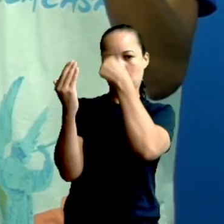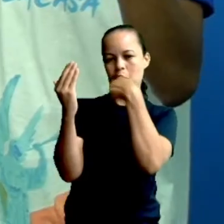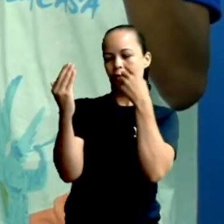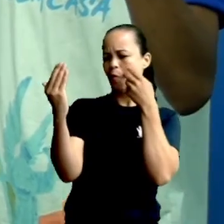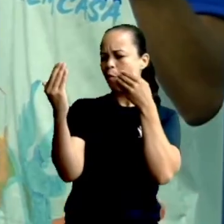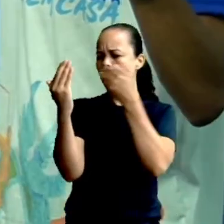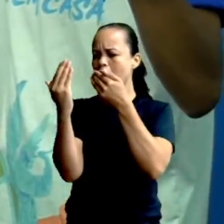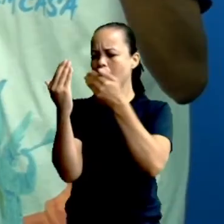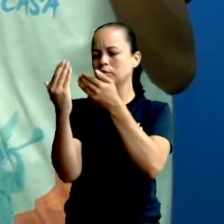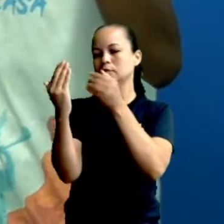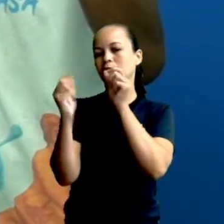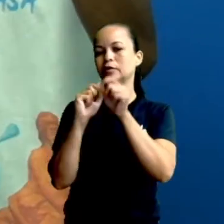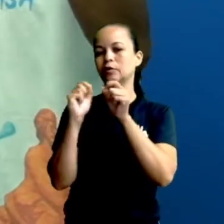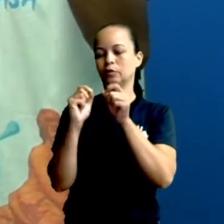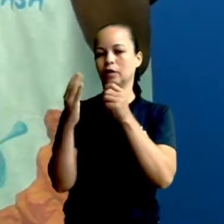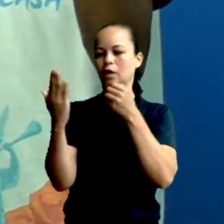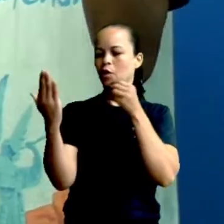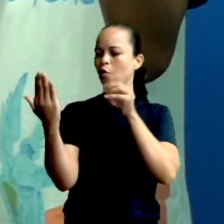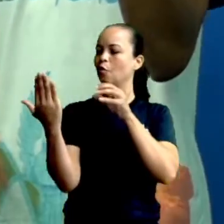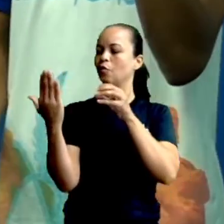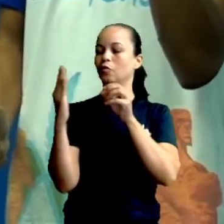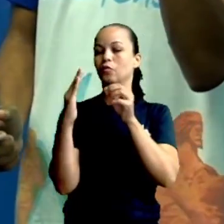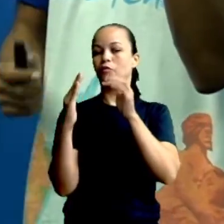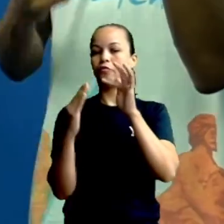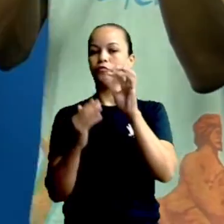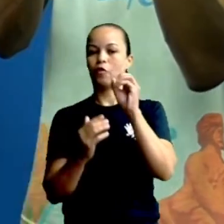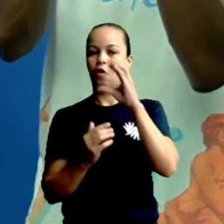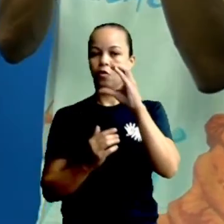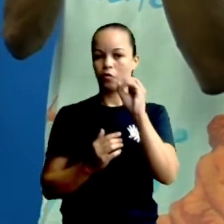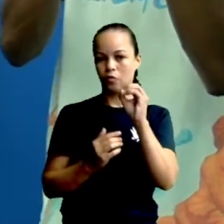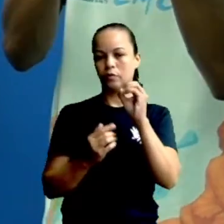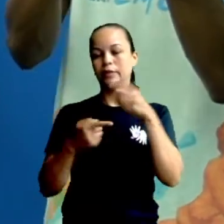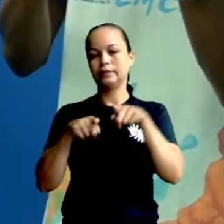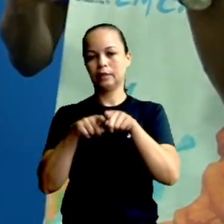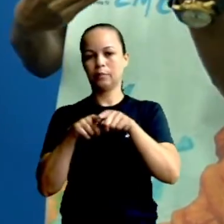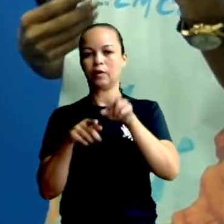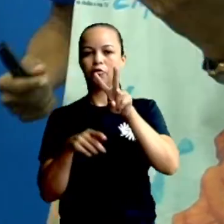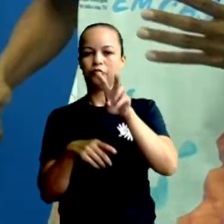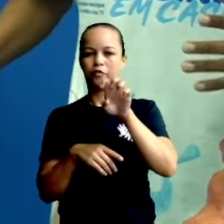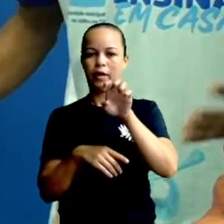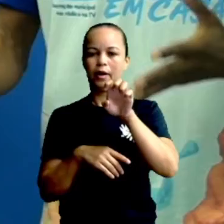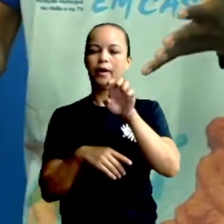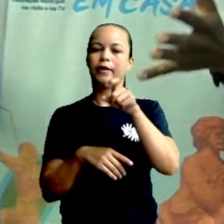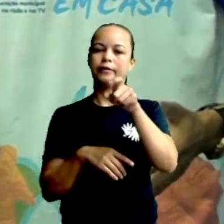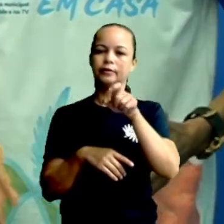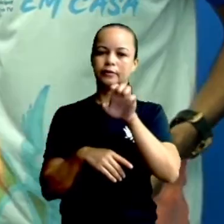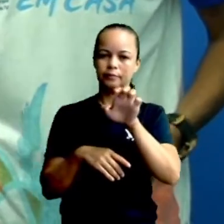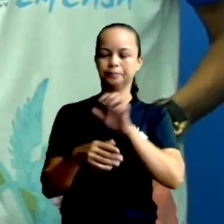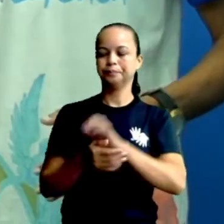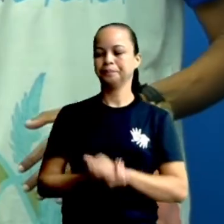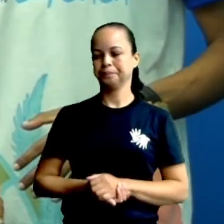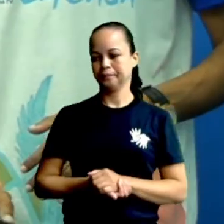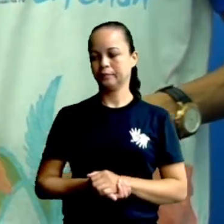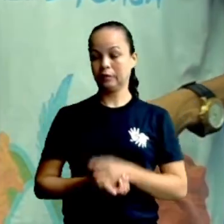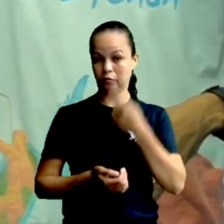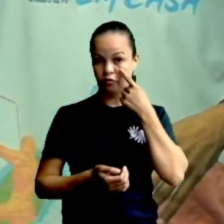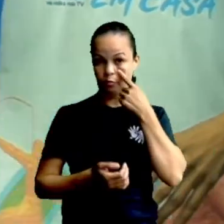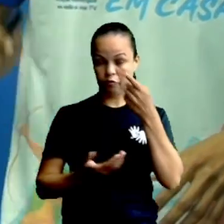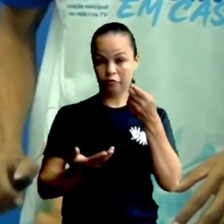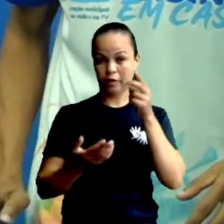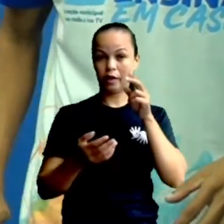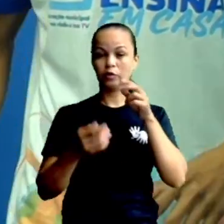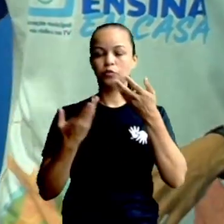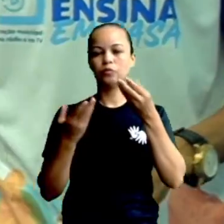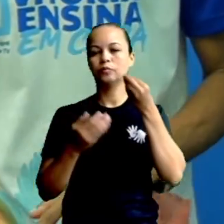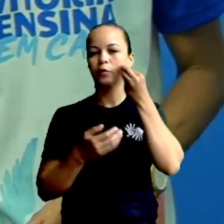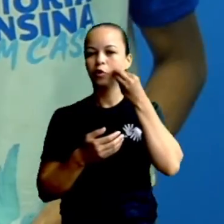vai estar entre quem? Entre o foco e o vértice. Seu rosto vai ficar entre o foco e o vértice. Vamos ver aqui no experimento como é que funciona? Eu vou